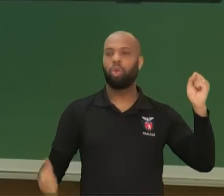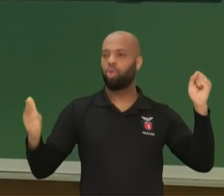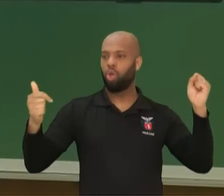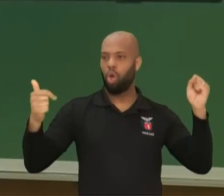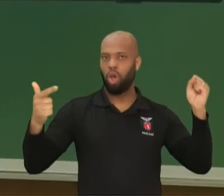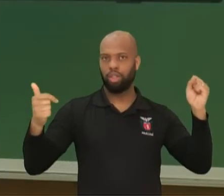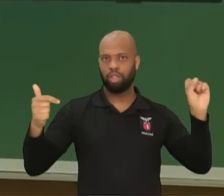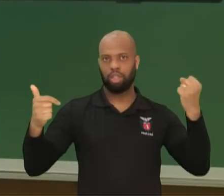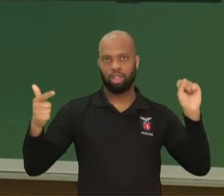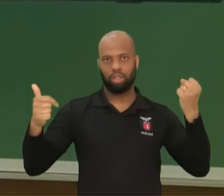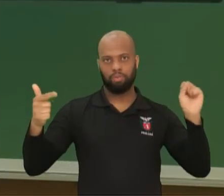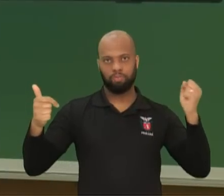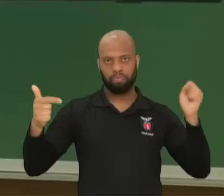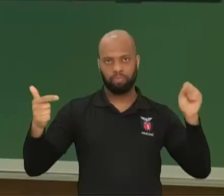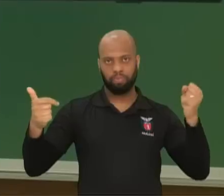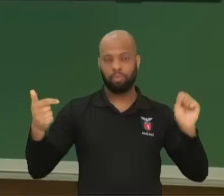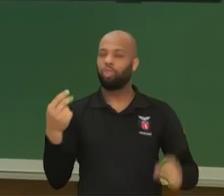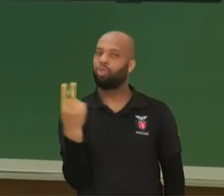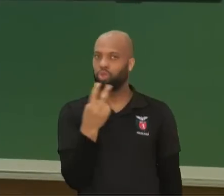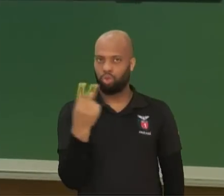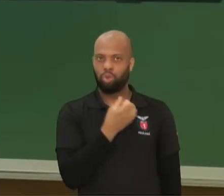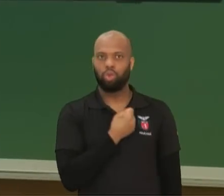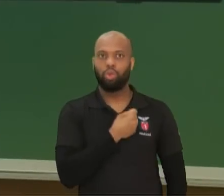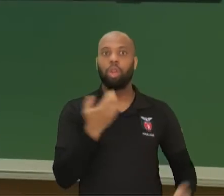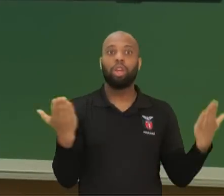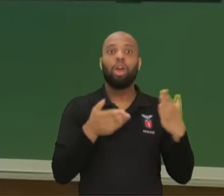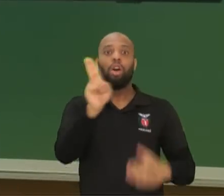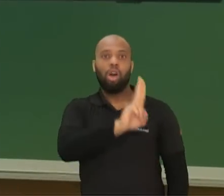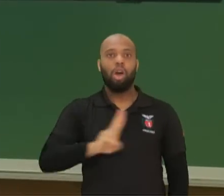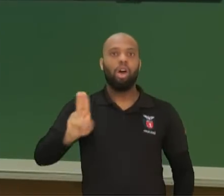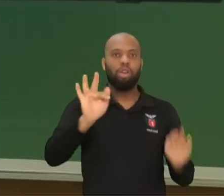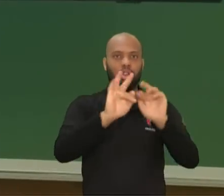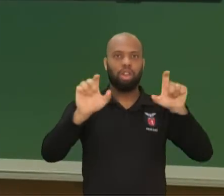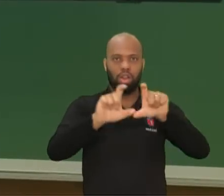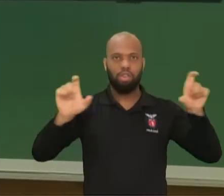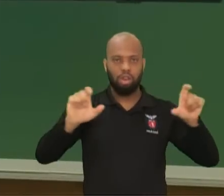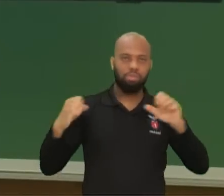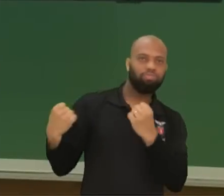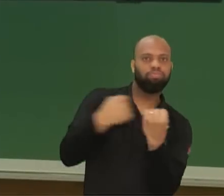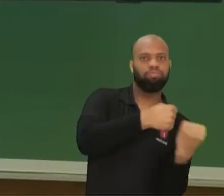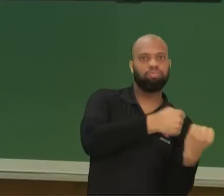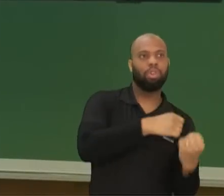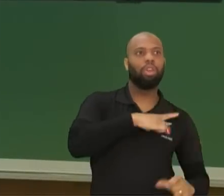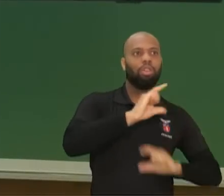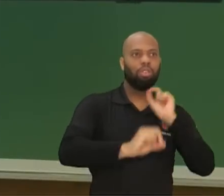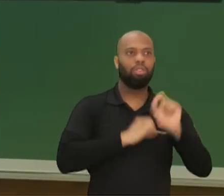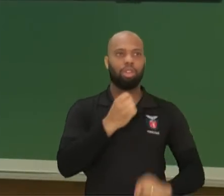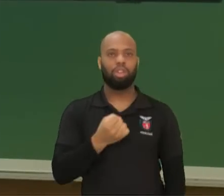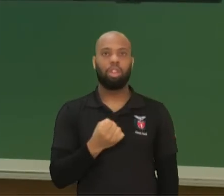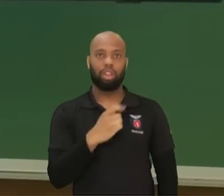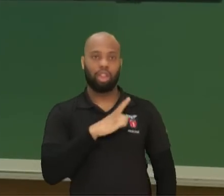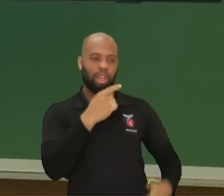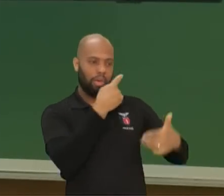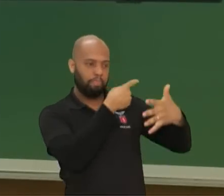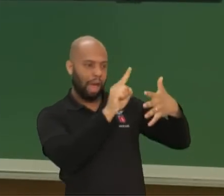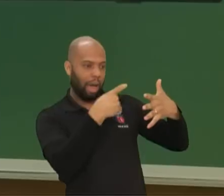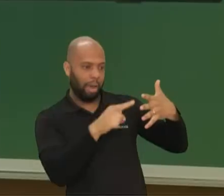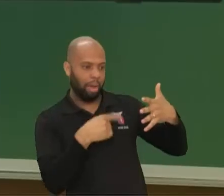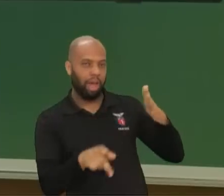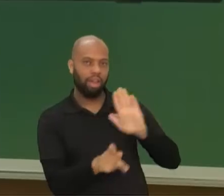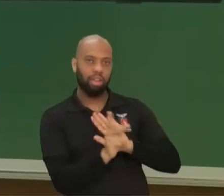o 12, tá bom? Aplicando na fórmula, eu vou só substituir lá o número de elementos da